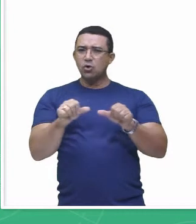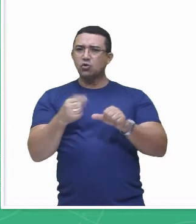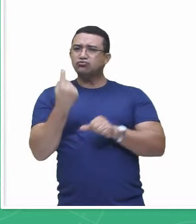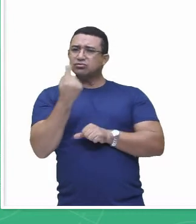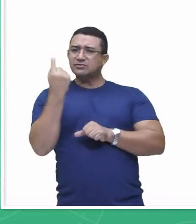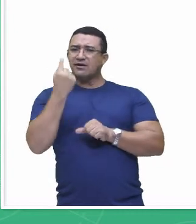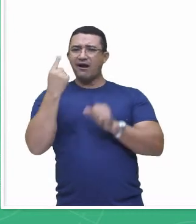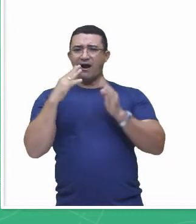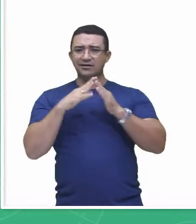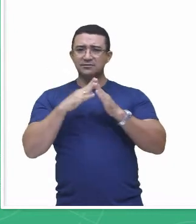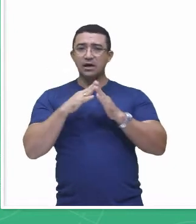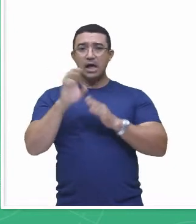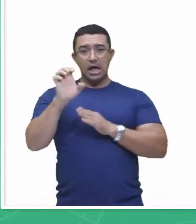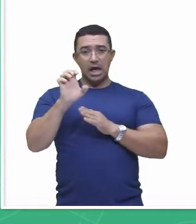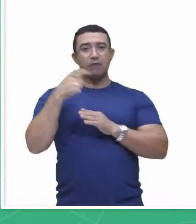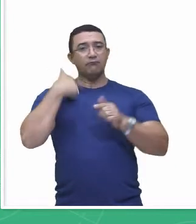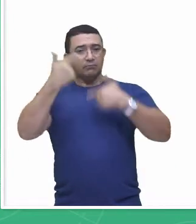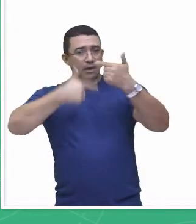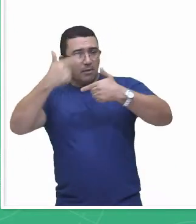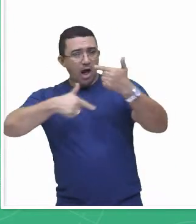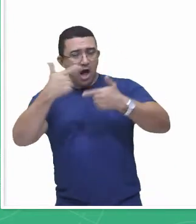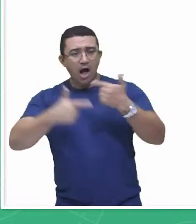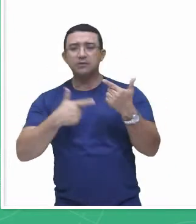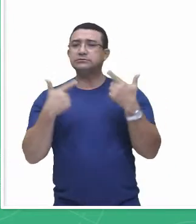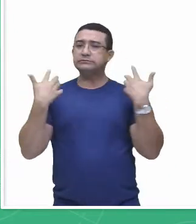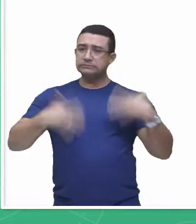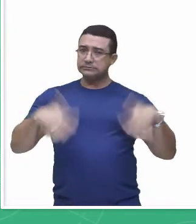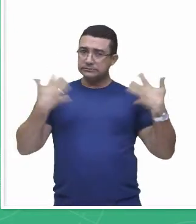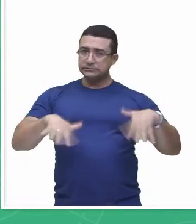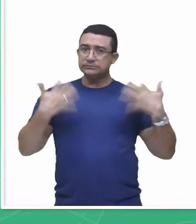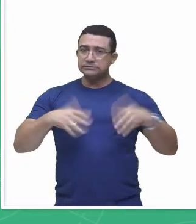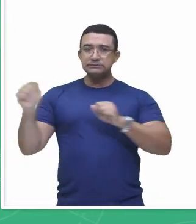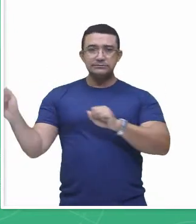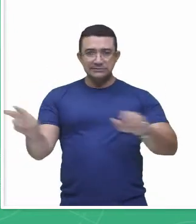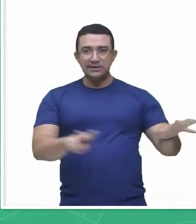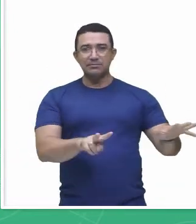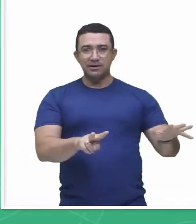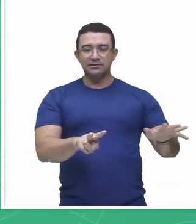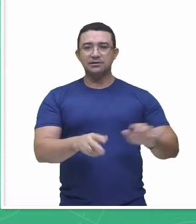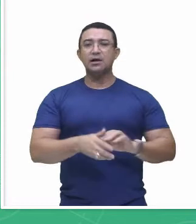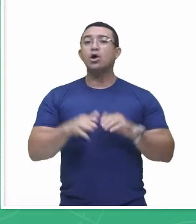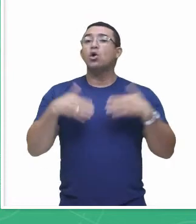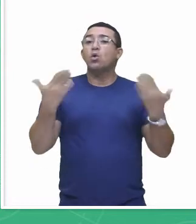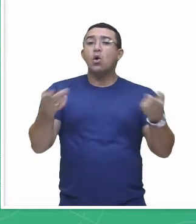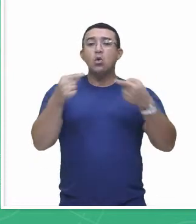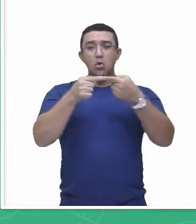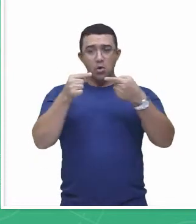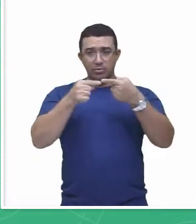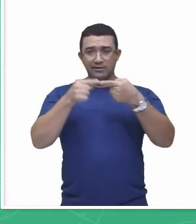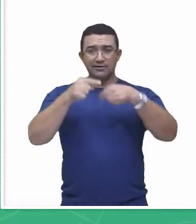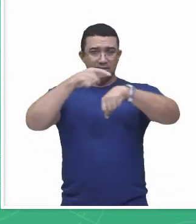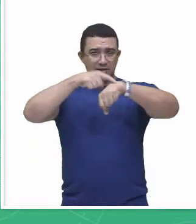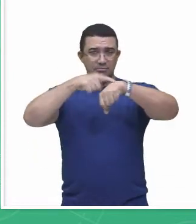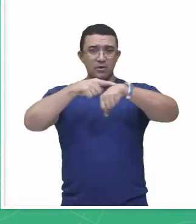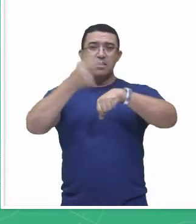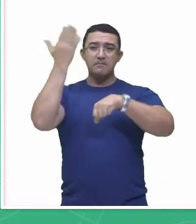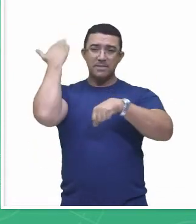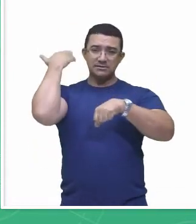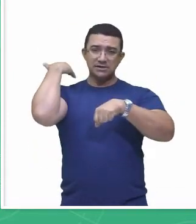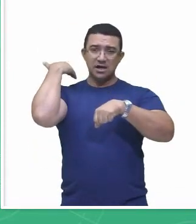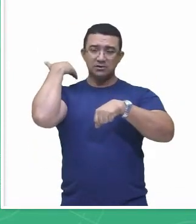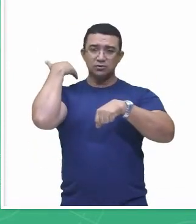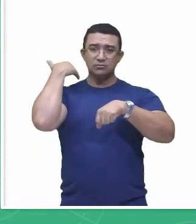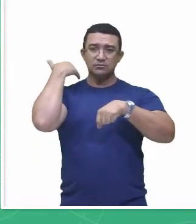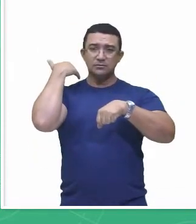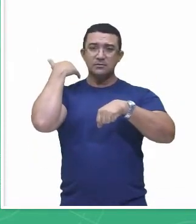semana. Qual dessas alternativas está aí no pretérito perfeito composto? Vamos aqui às respostas dos nossos